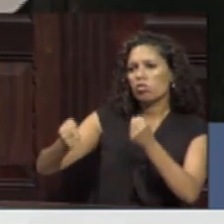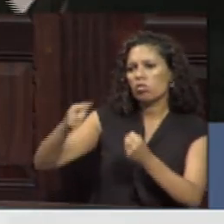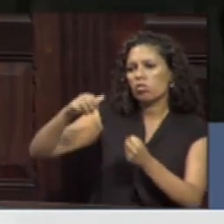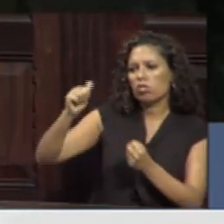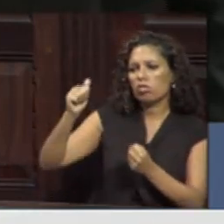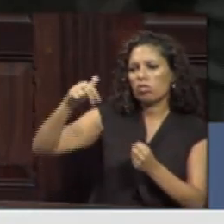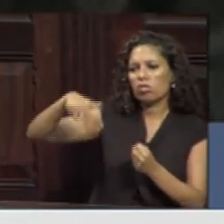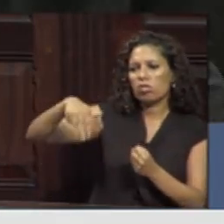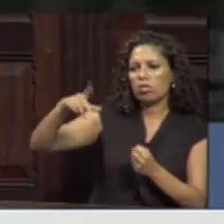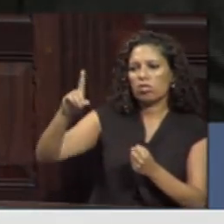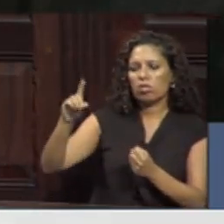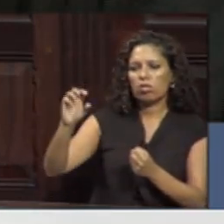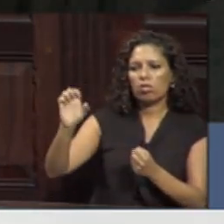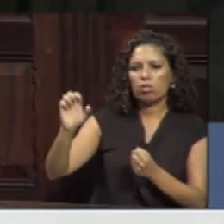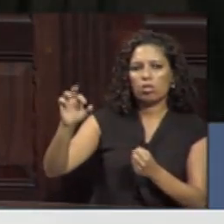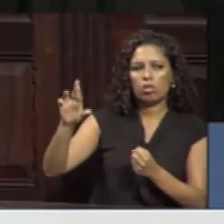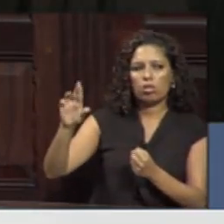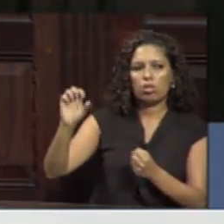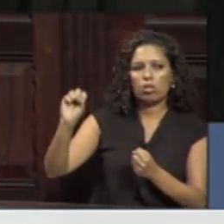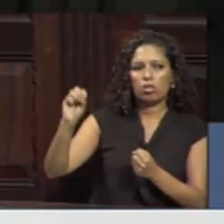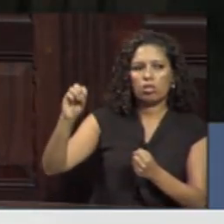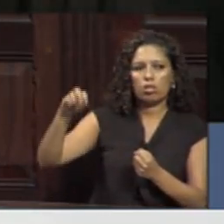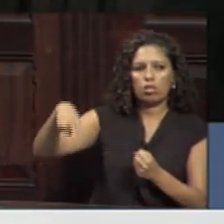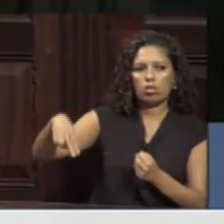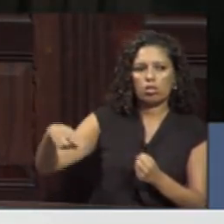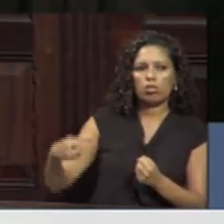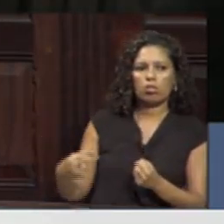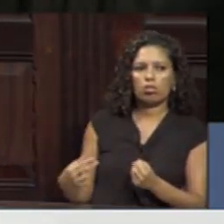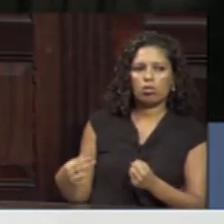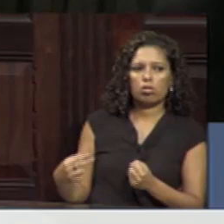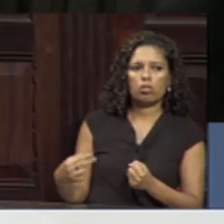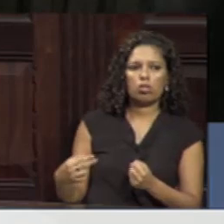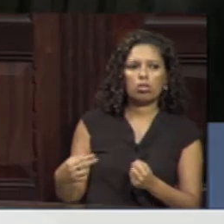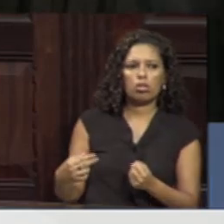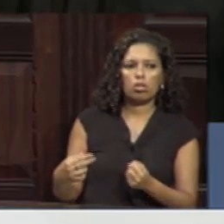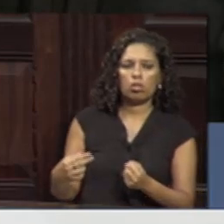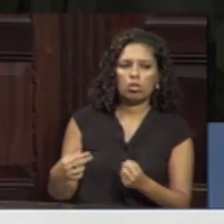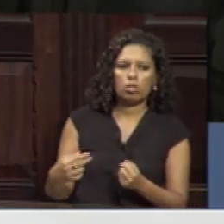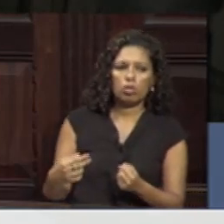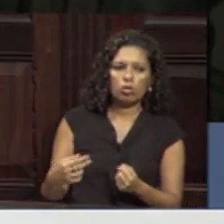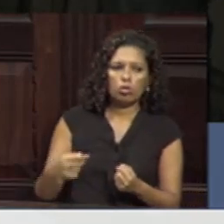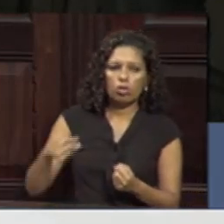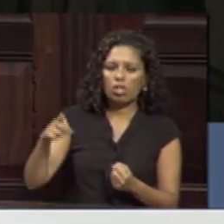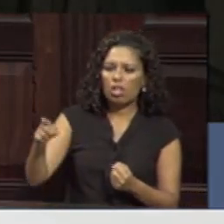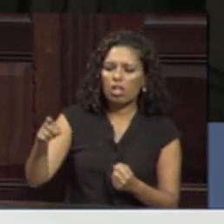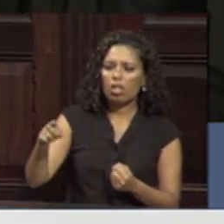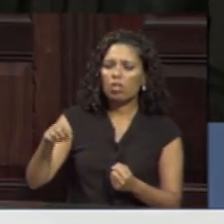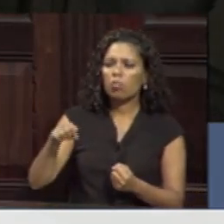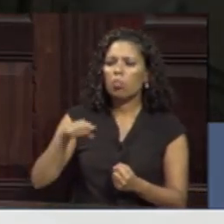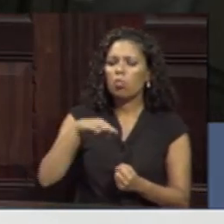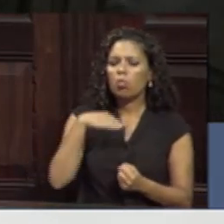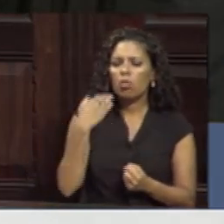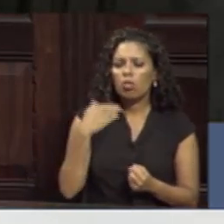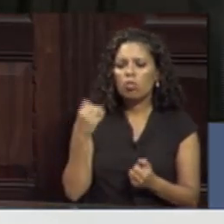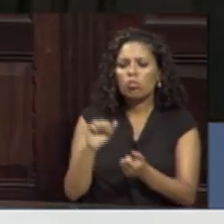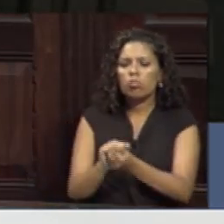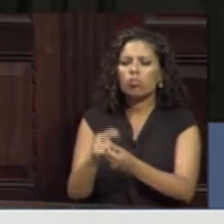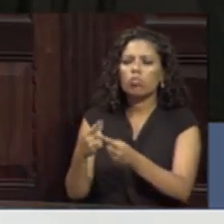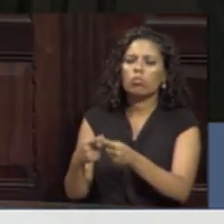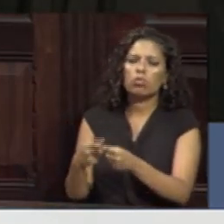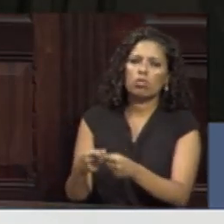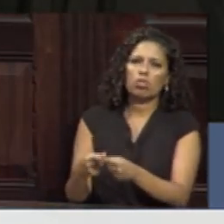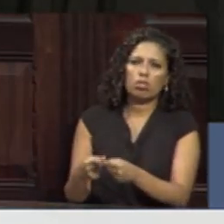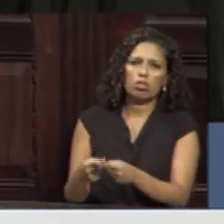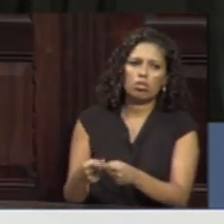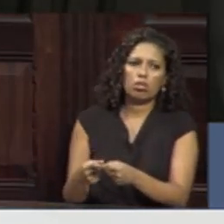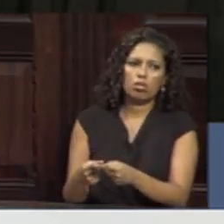também seja averiguada as condições desse assassinato, desse duplo assassinato.